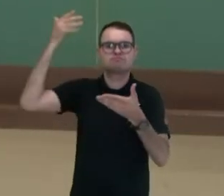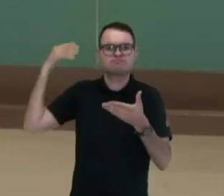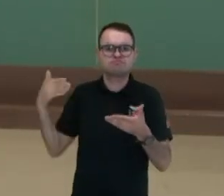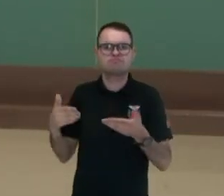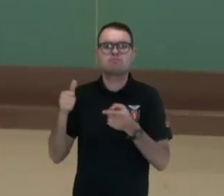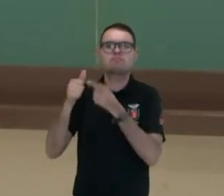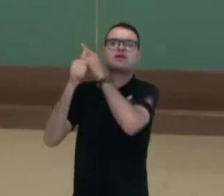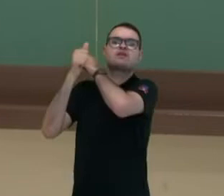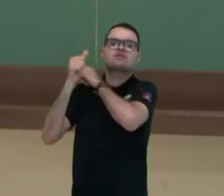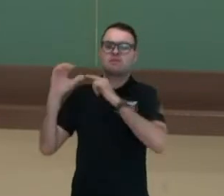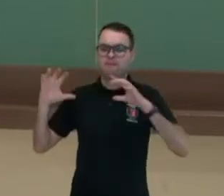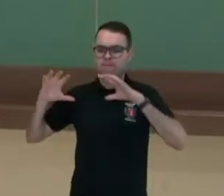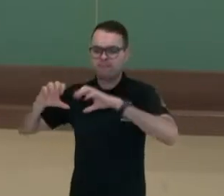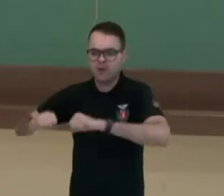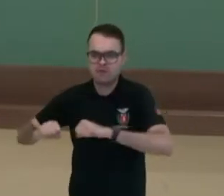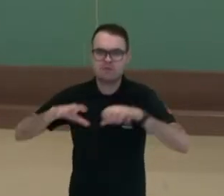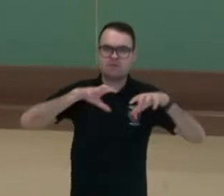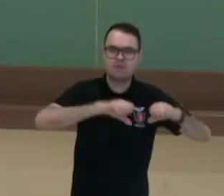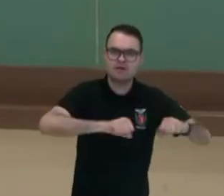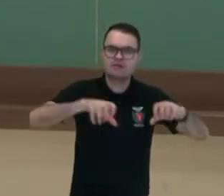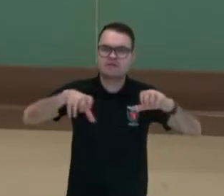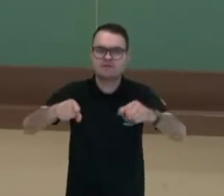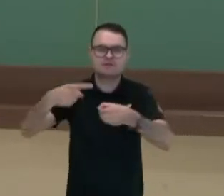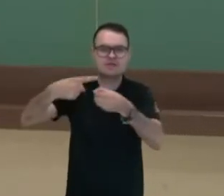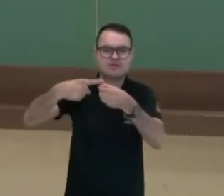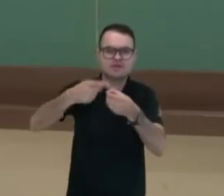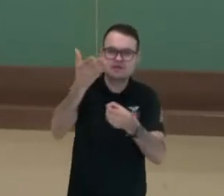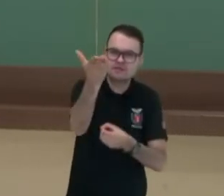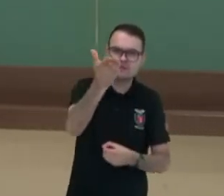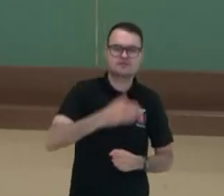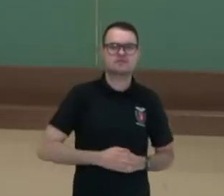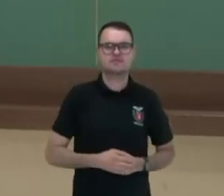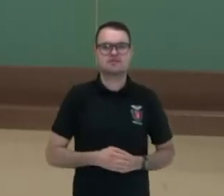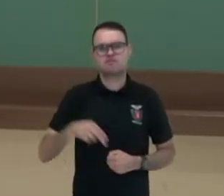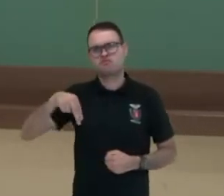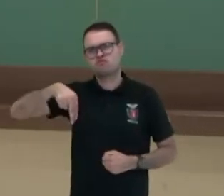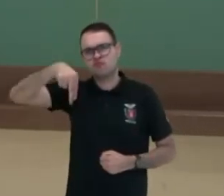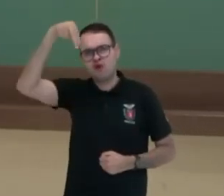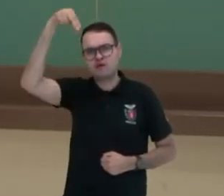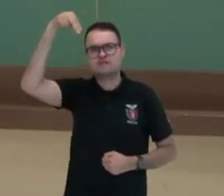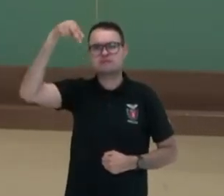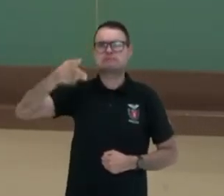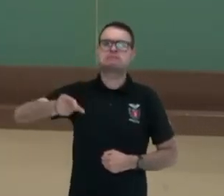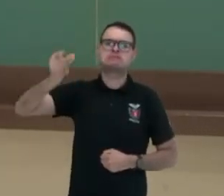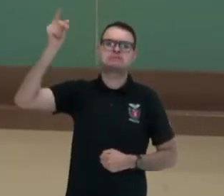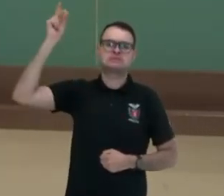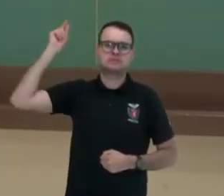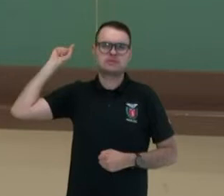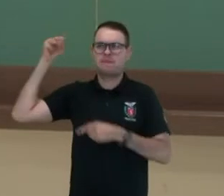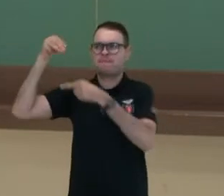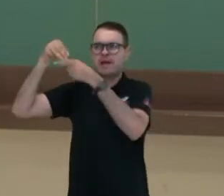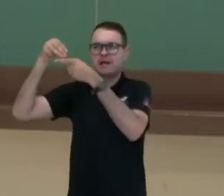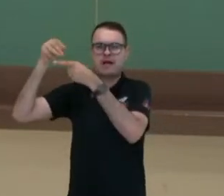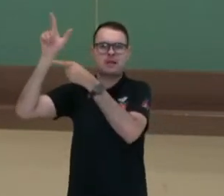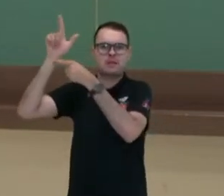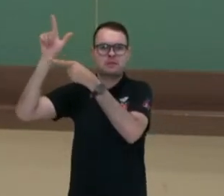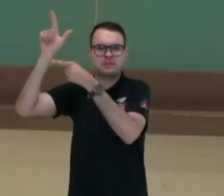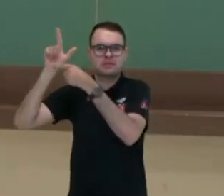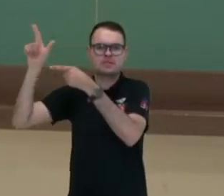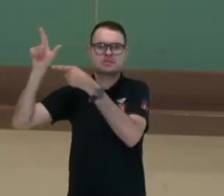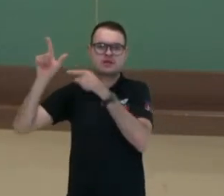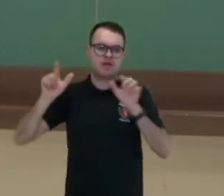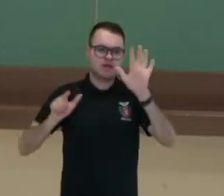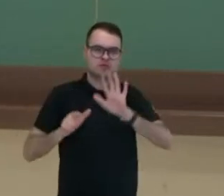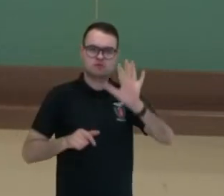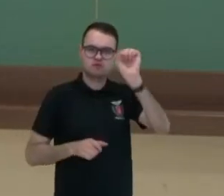colonizadores, povoadores da sua cidade, seja ela do norte, Pioneiro, Maringá, Londrina, região